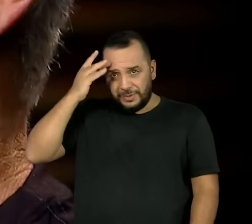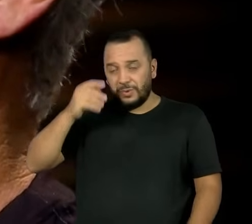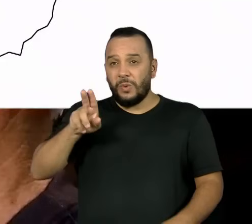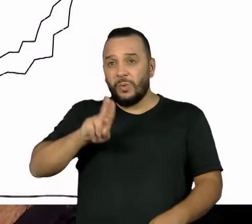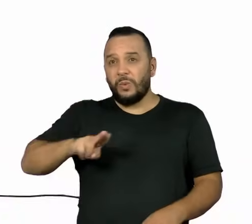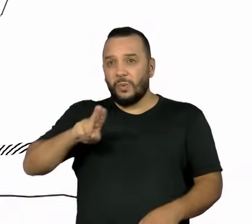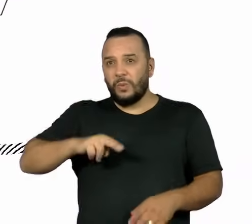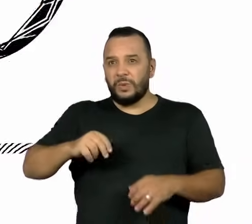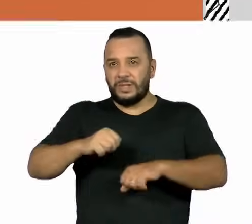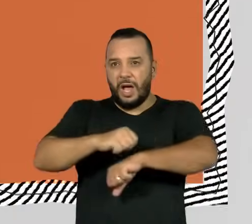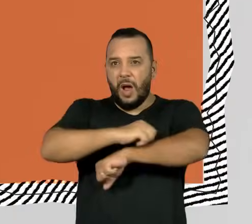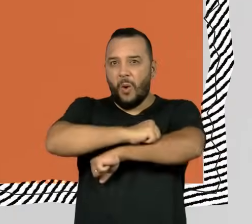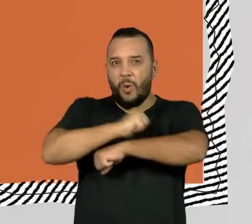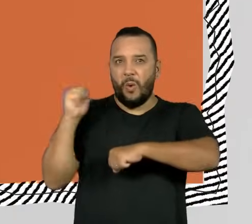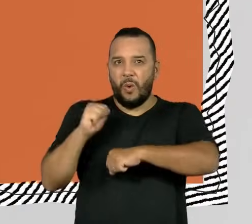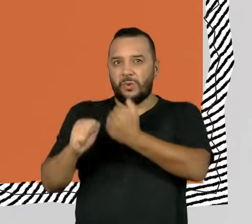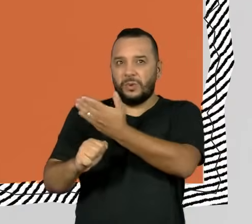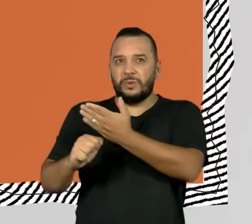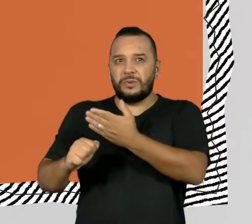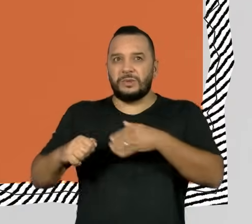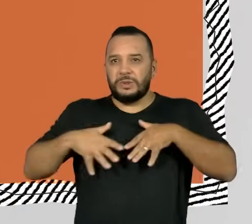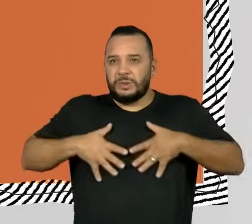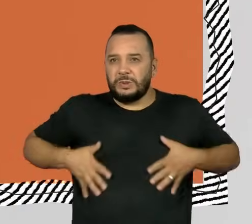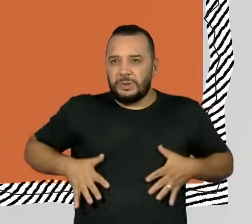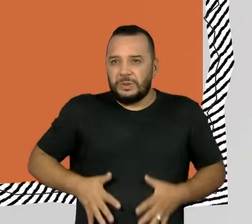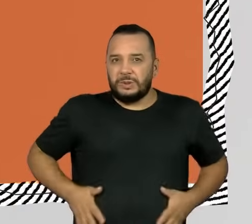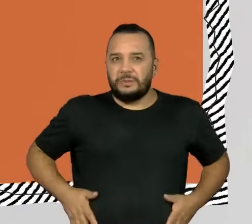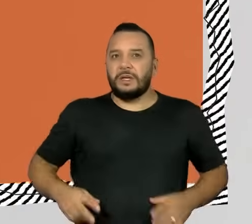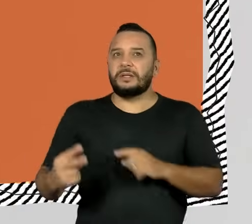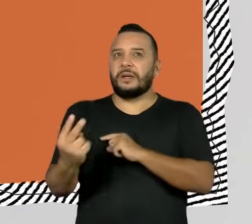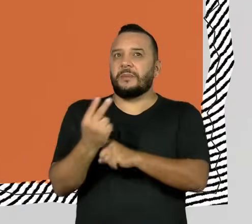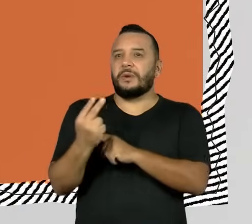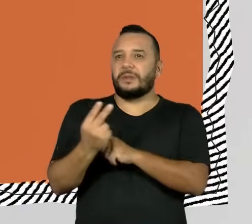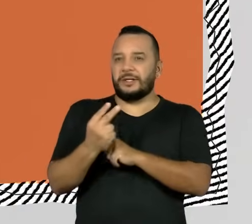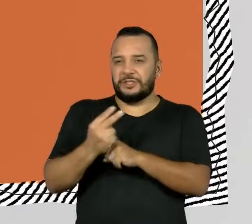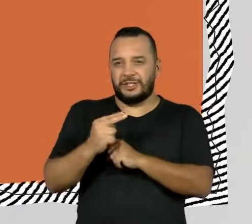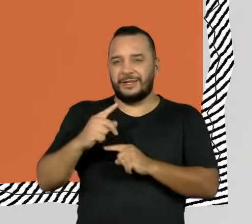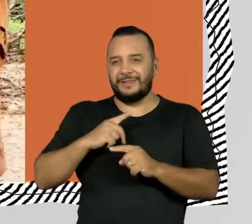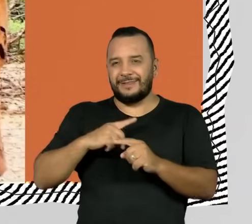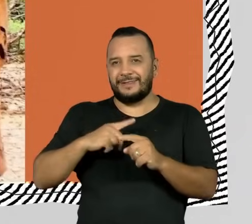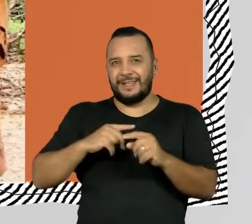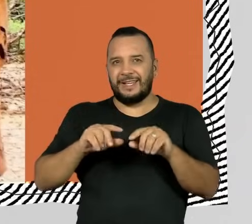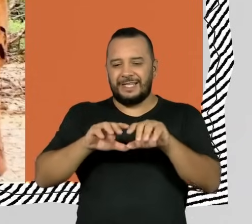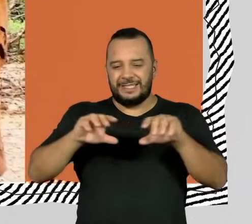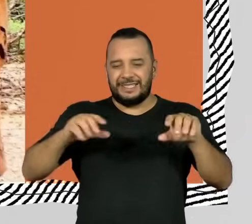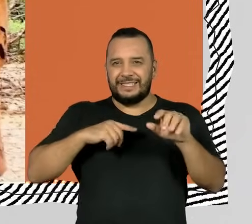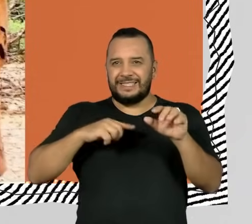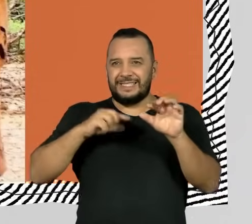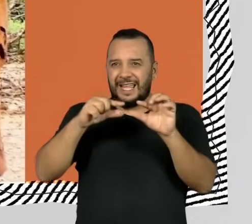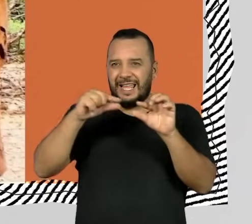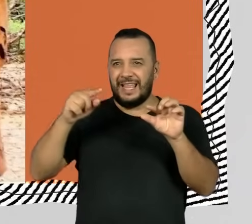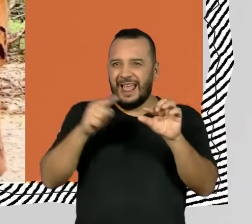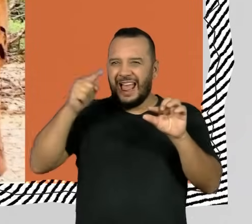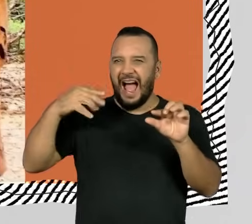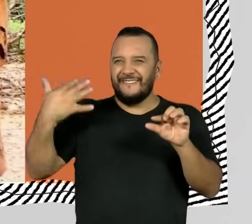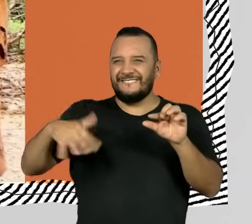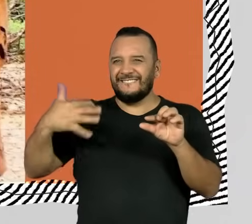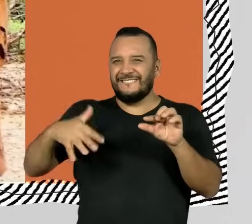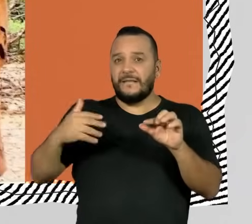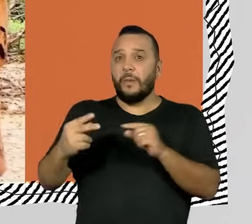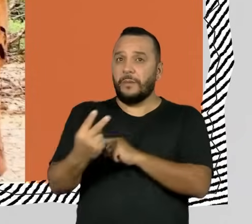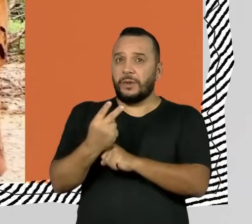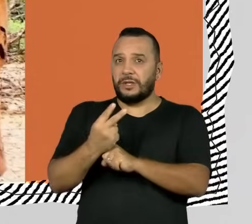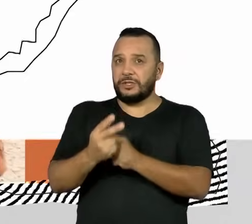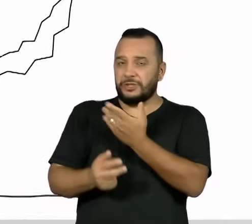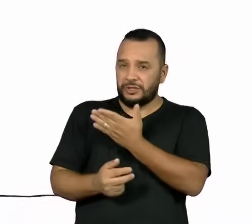sim. em boa parte é para se proteger dos espinhos da jurema. Da jurema. É duro o espinho da jurema. E deve ser É duro. danada